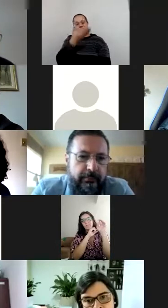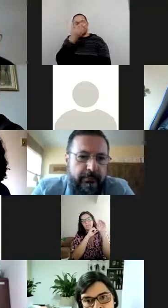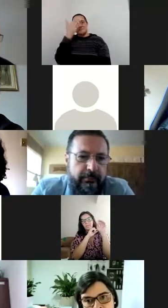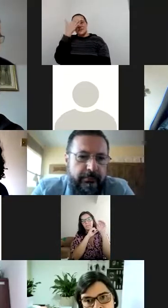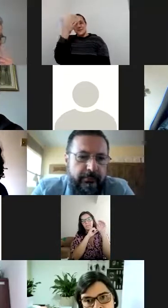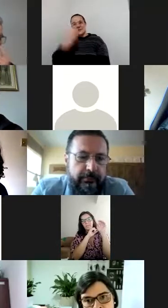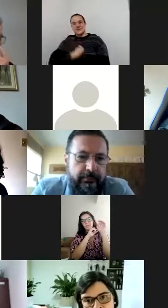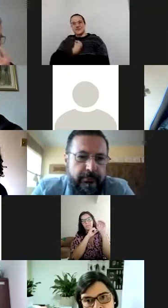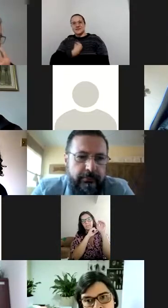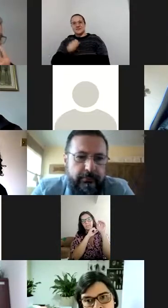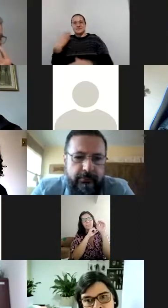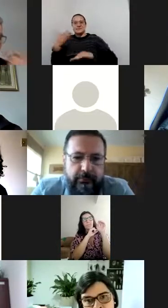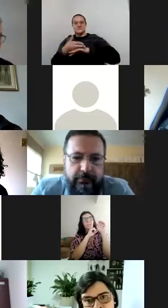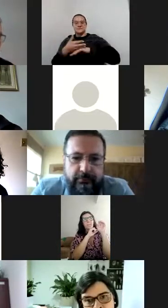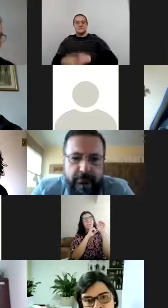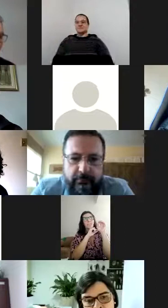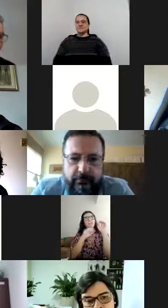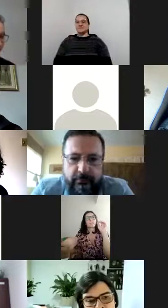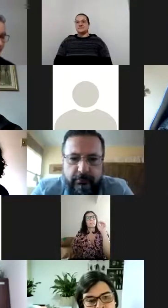presença também.